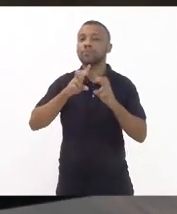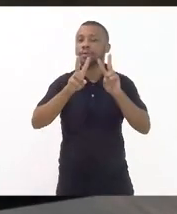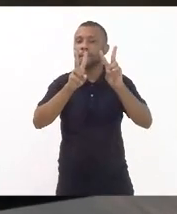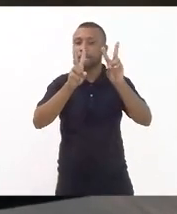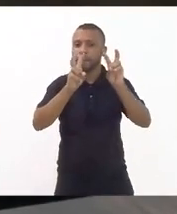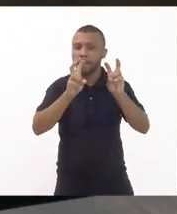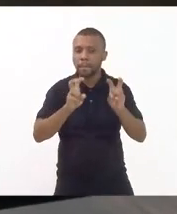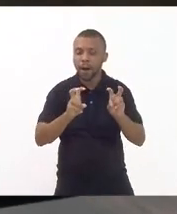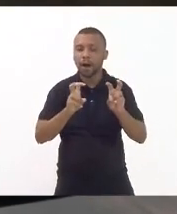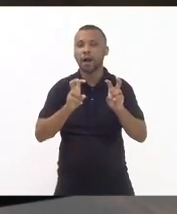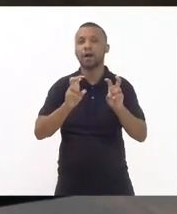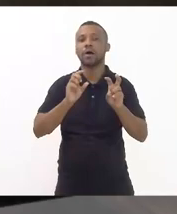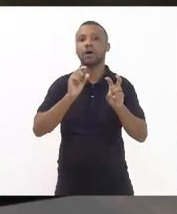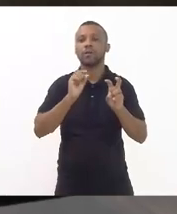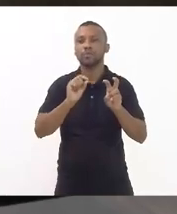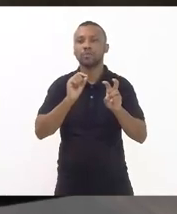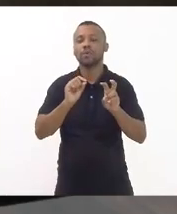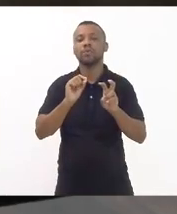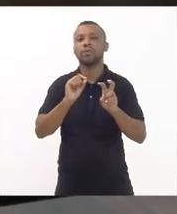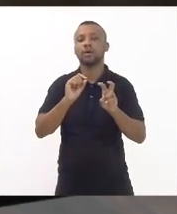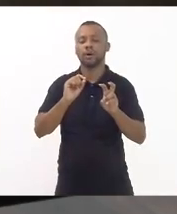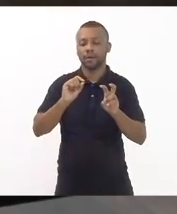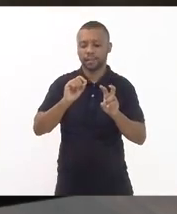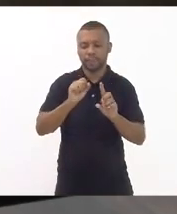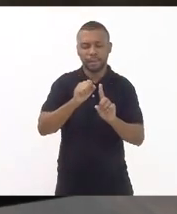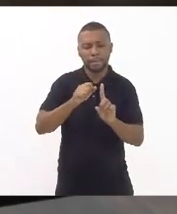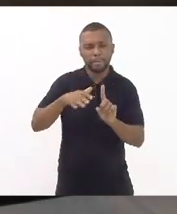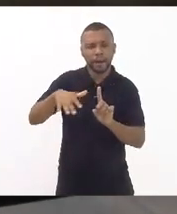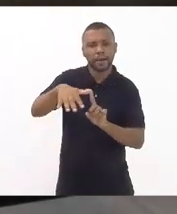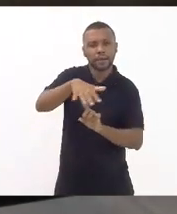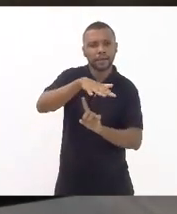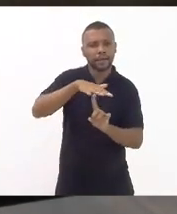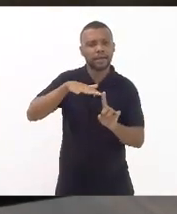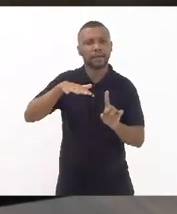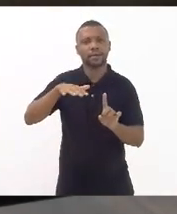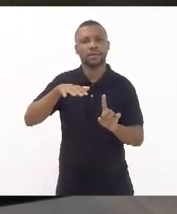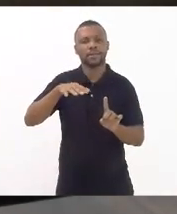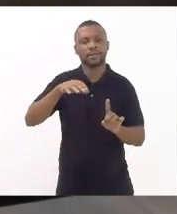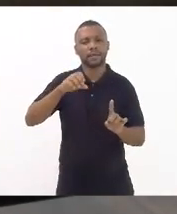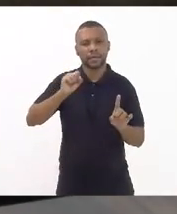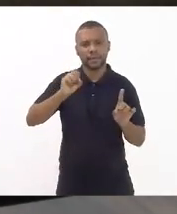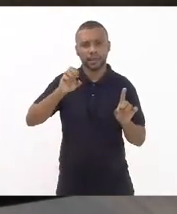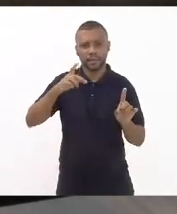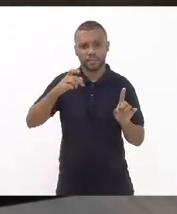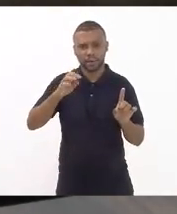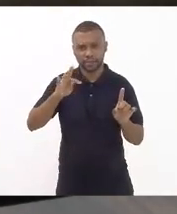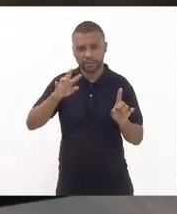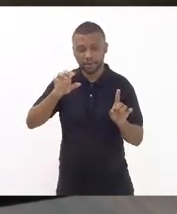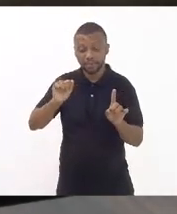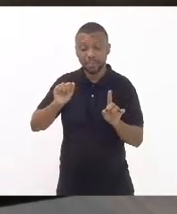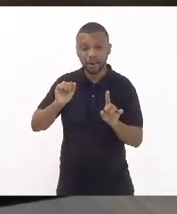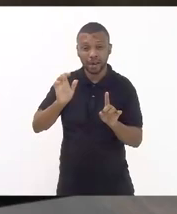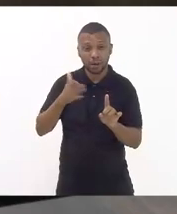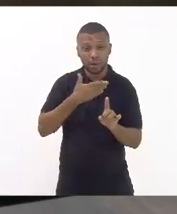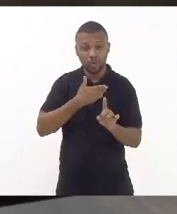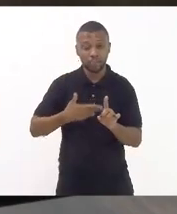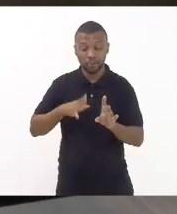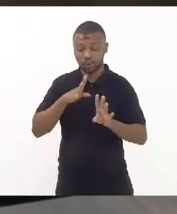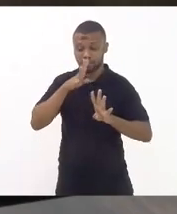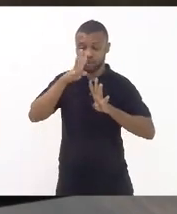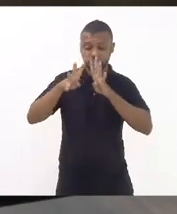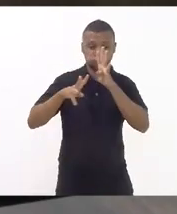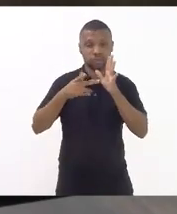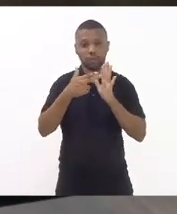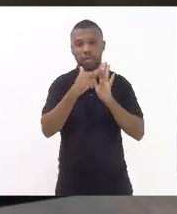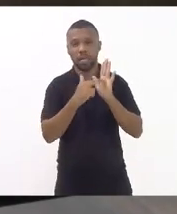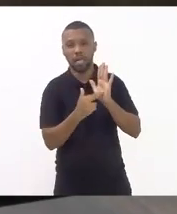questão do espelho d'água da Baía de Sepetiba, tendo em vista que o governador passou por cima das licenças ambientais e autorizou